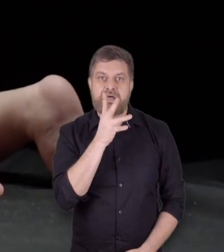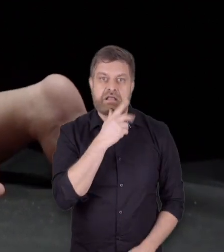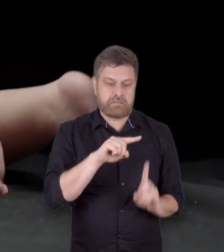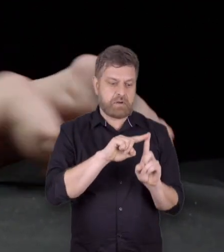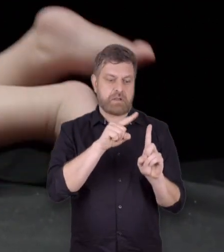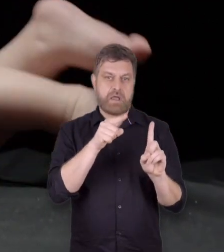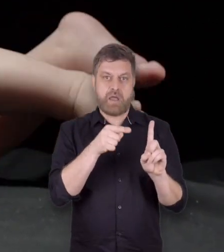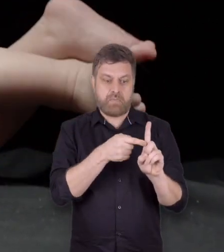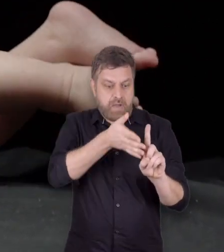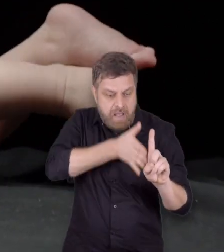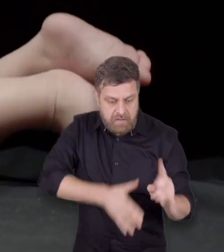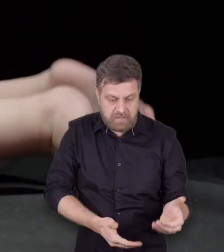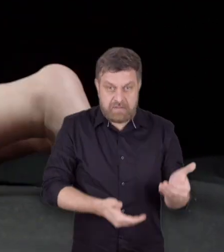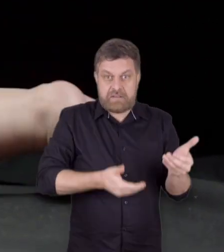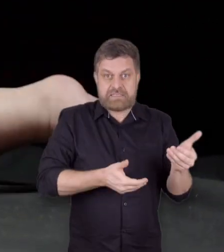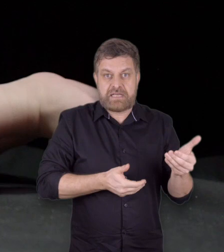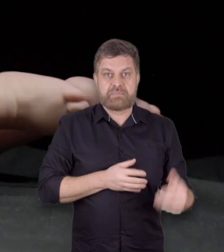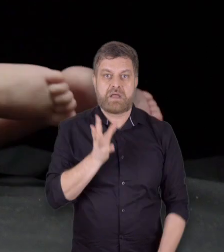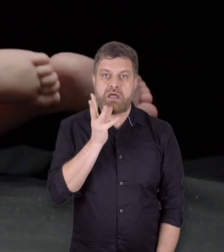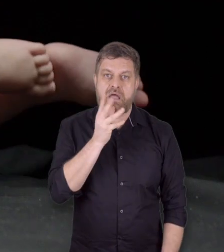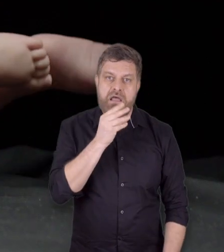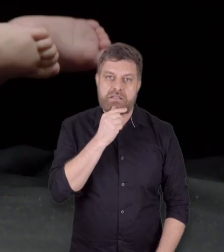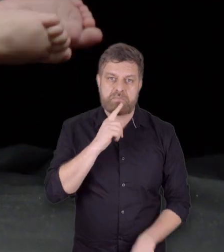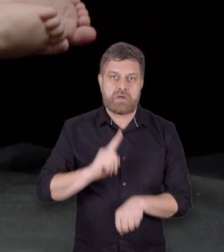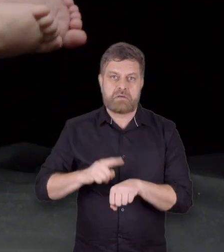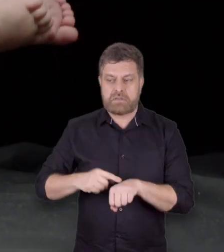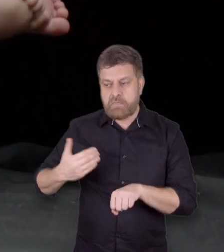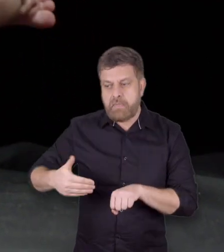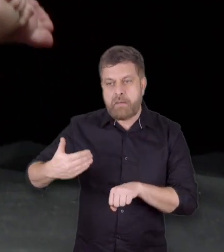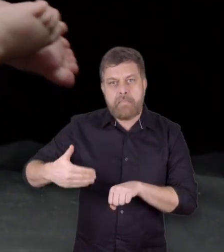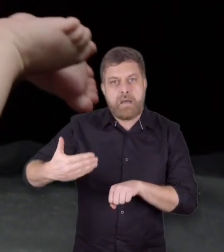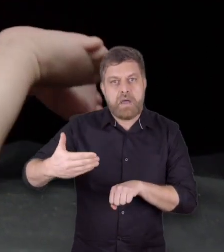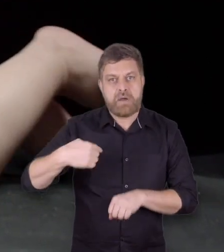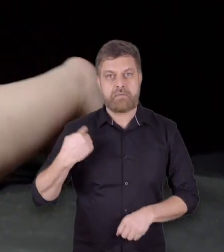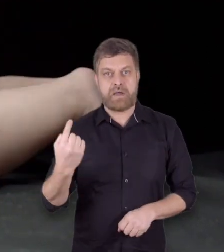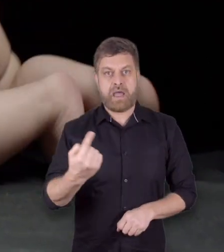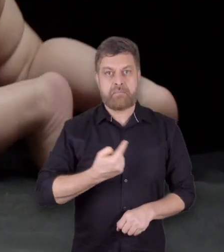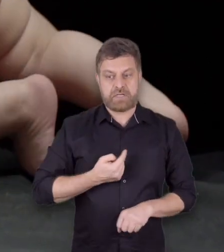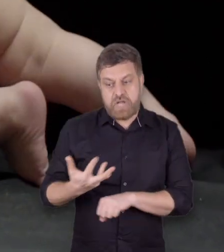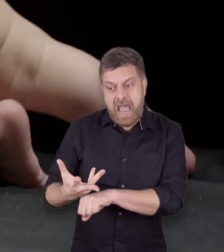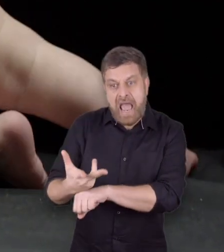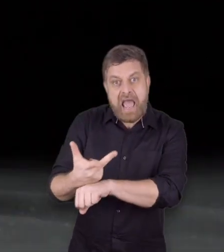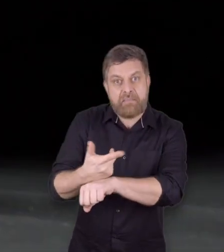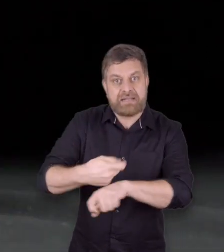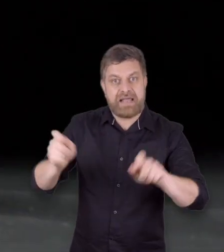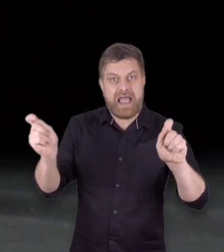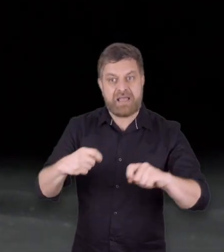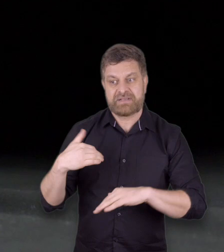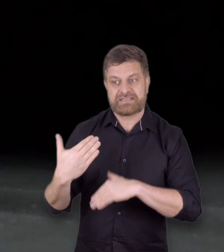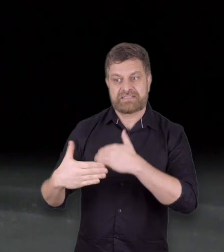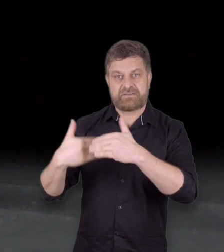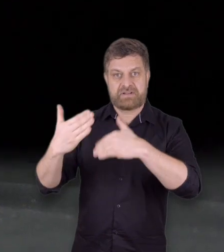nascer. Quando nascemos muito incompletos. Precisamos de um longo tempo, né, fora do útero para desenvolver habilidades,